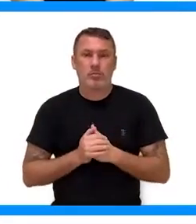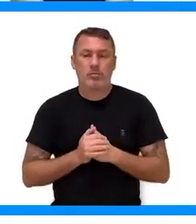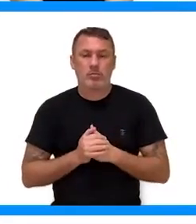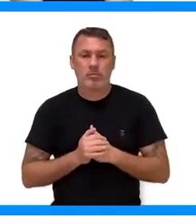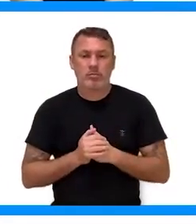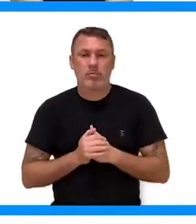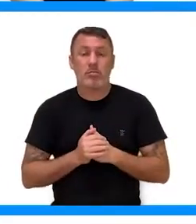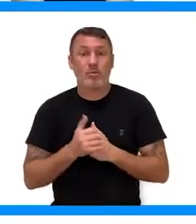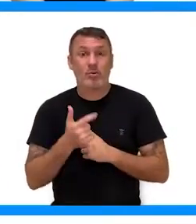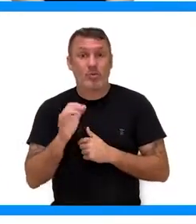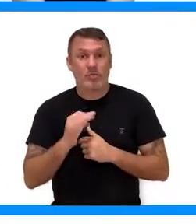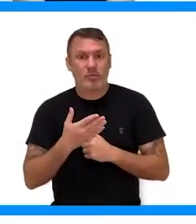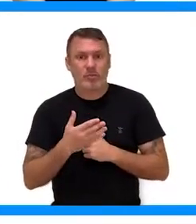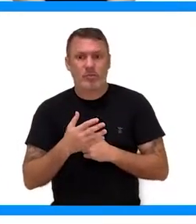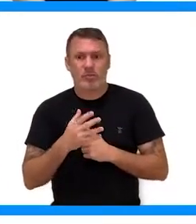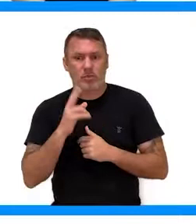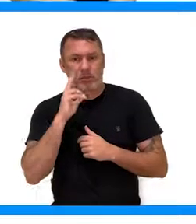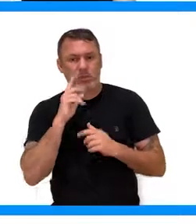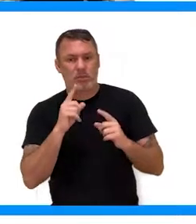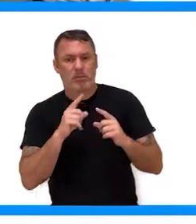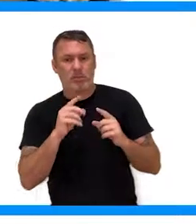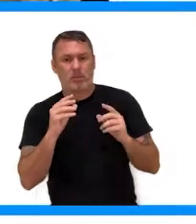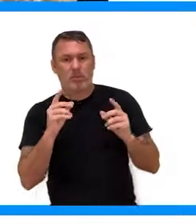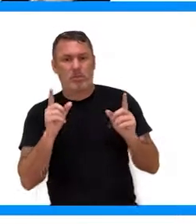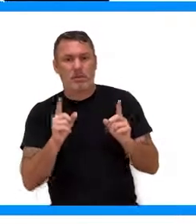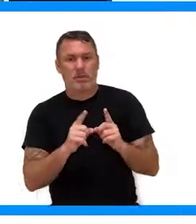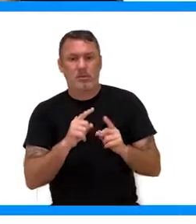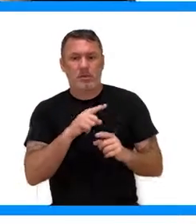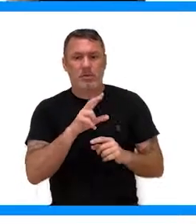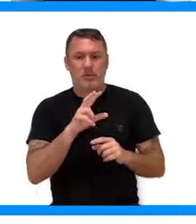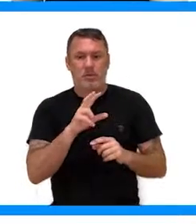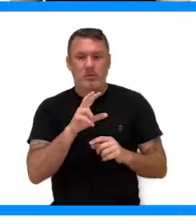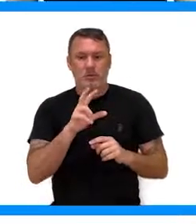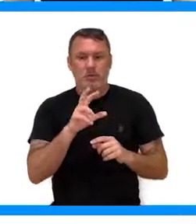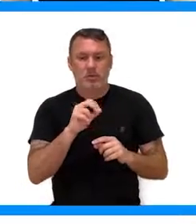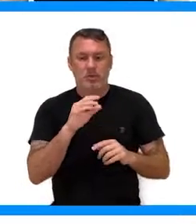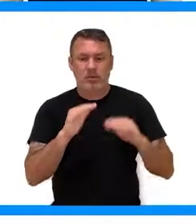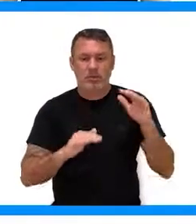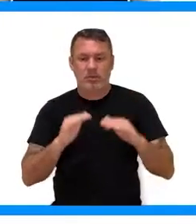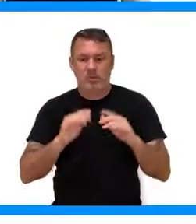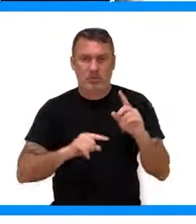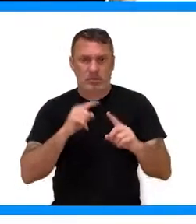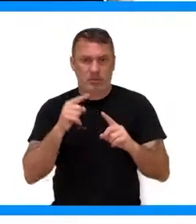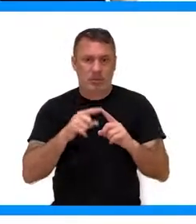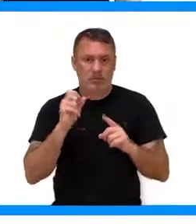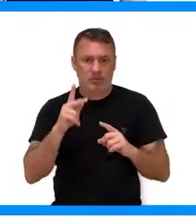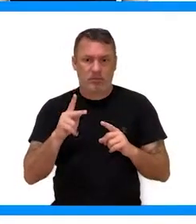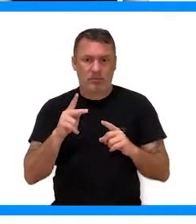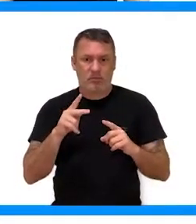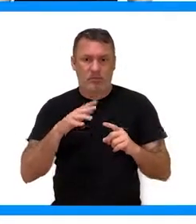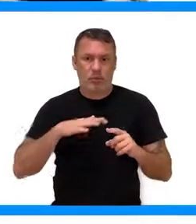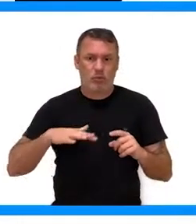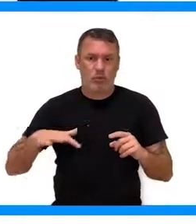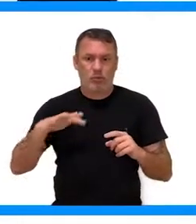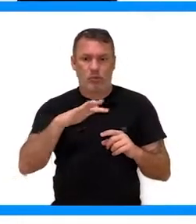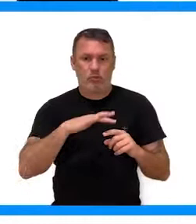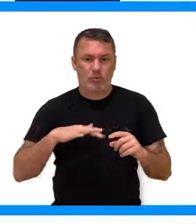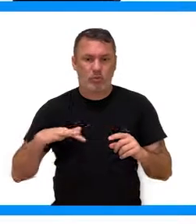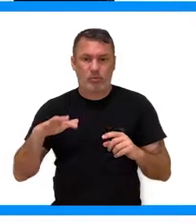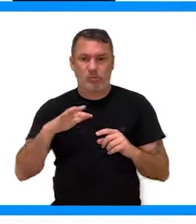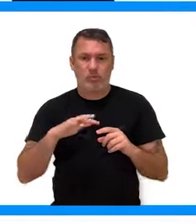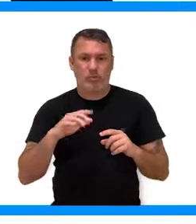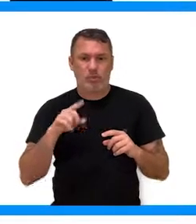12%. De 12%, na verdade até 50 hectares aí que foi definido, tá bom? Em